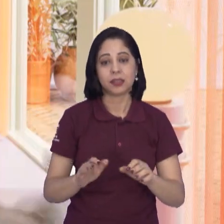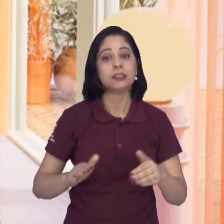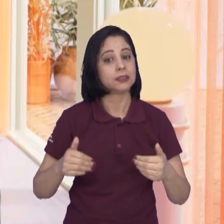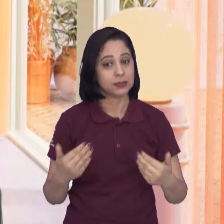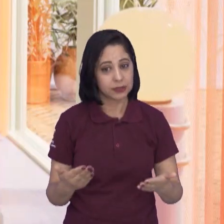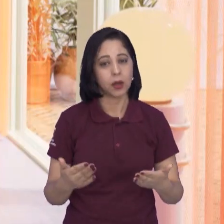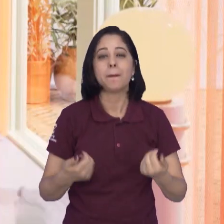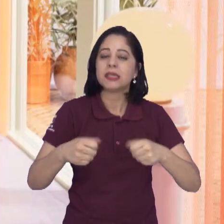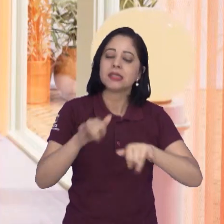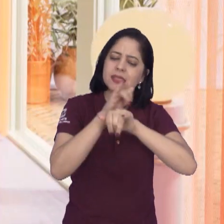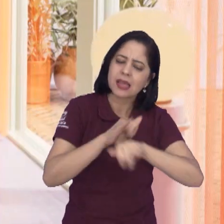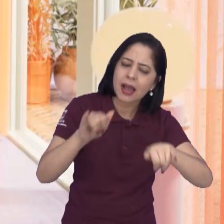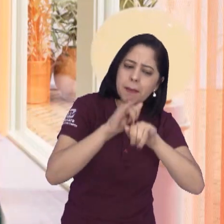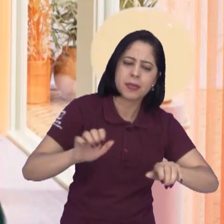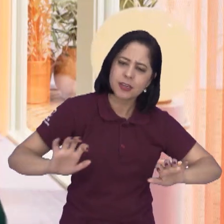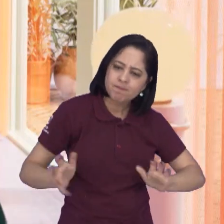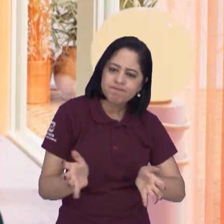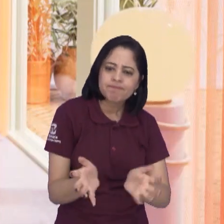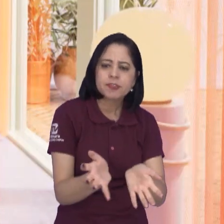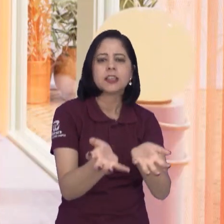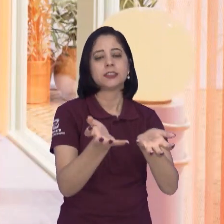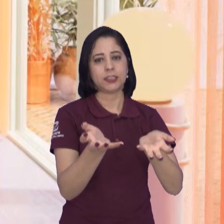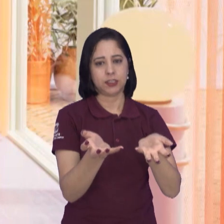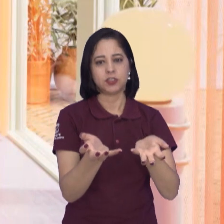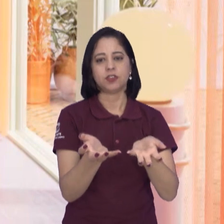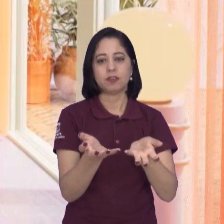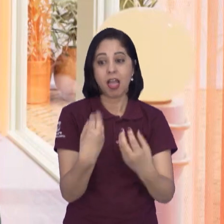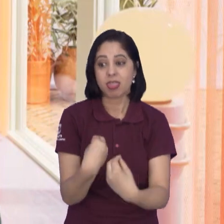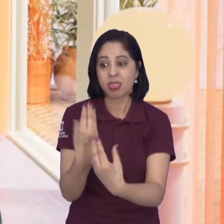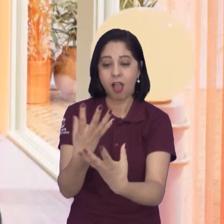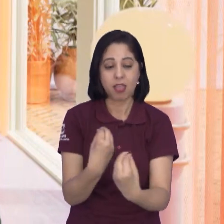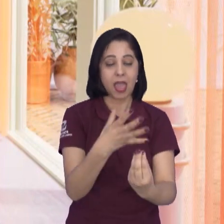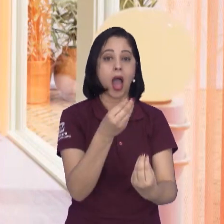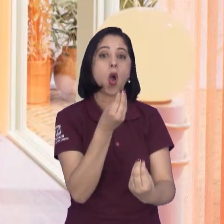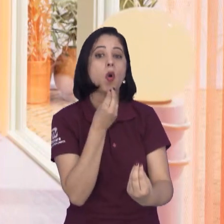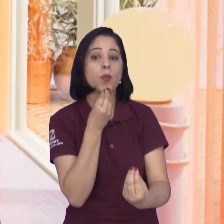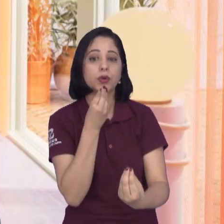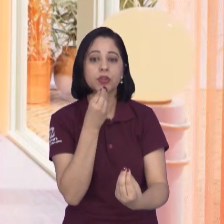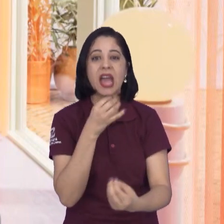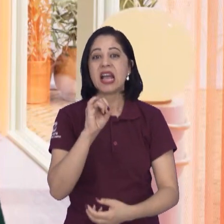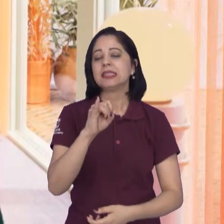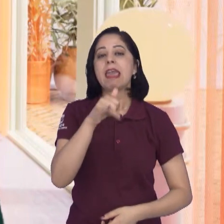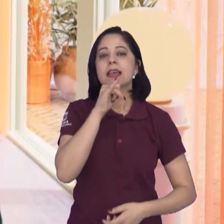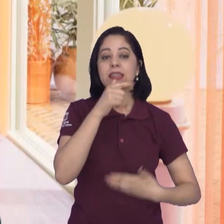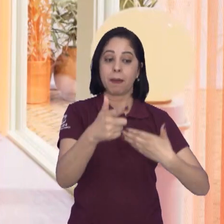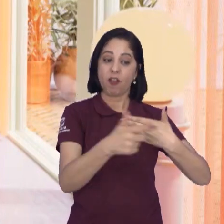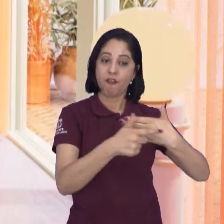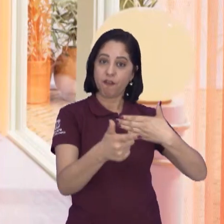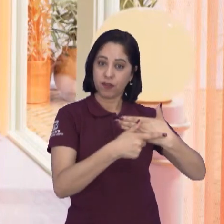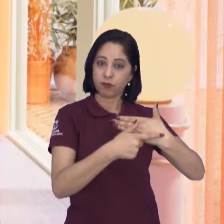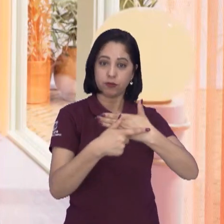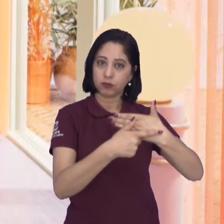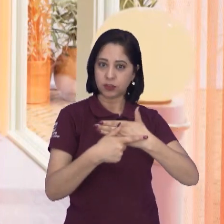Então, campanhas, incentivos, né, colocar ali oportunidades até de liderança, colocar que é exclusiva para